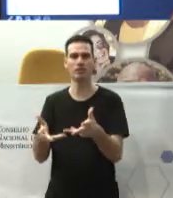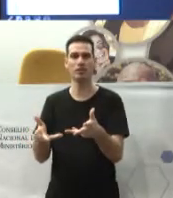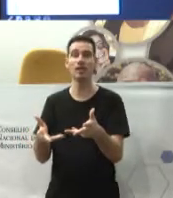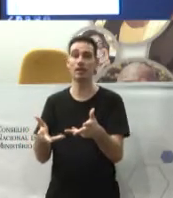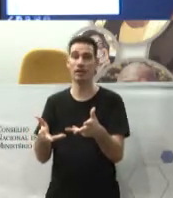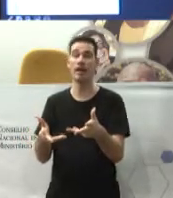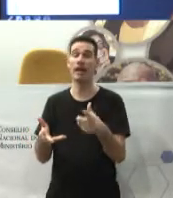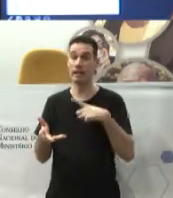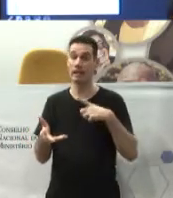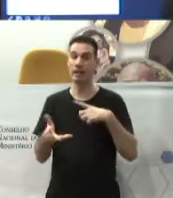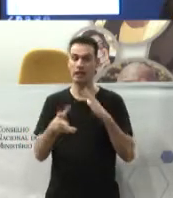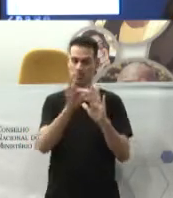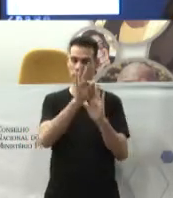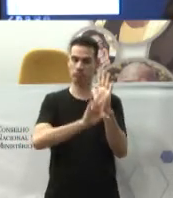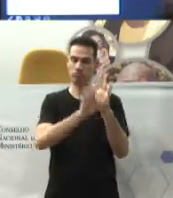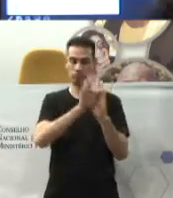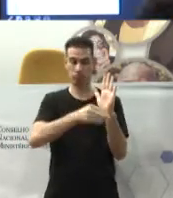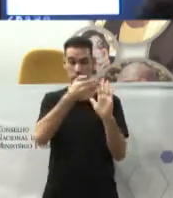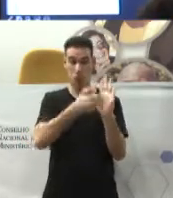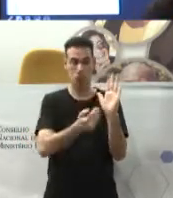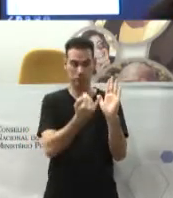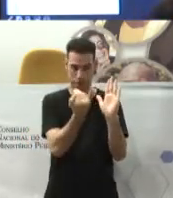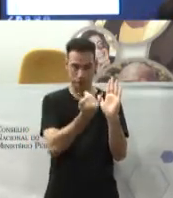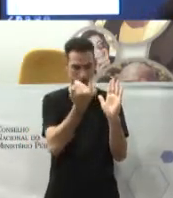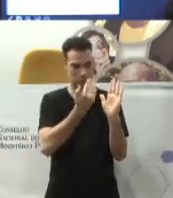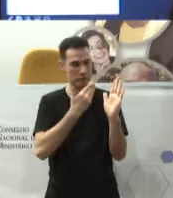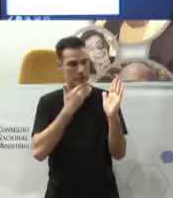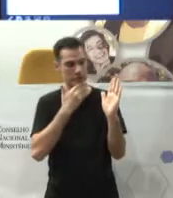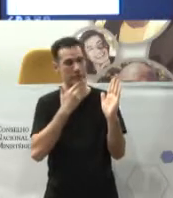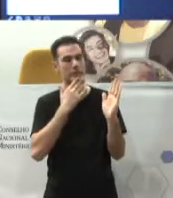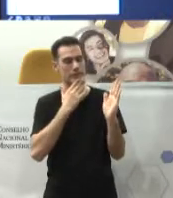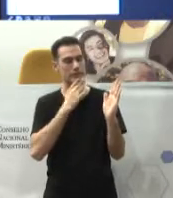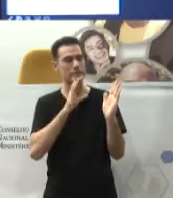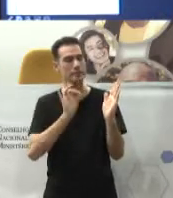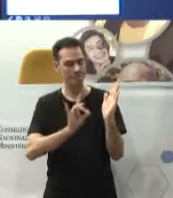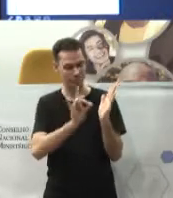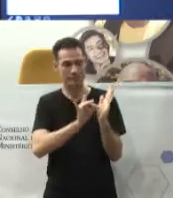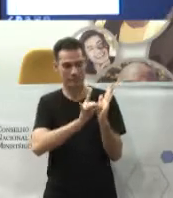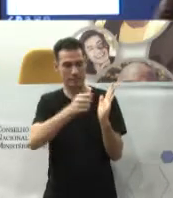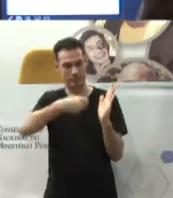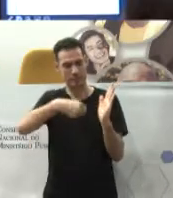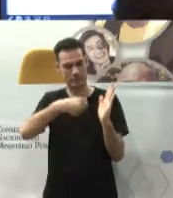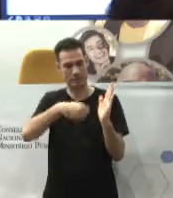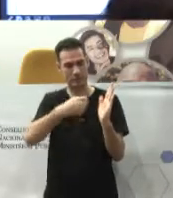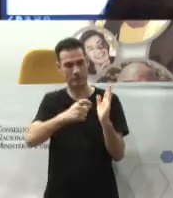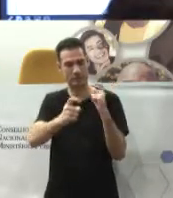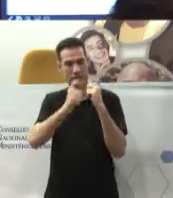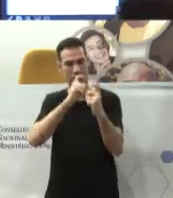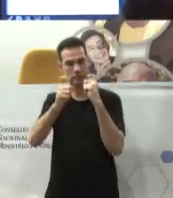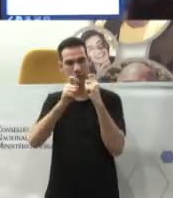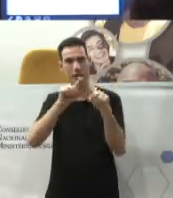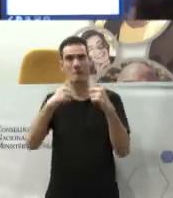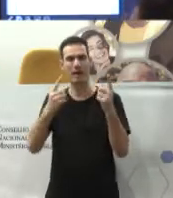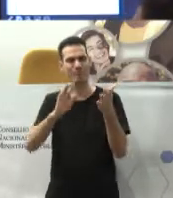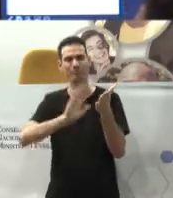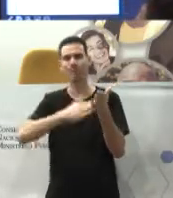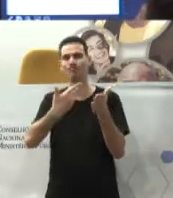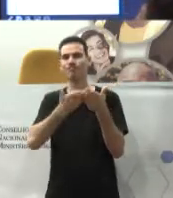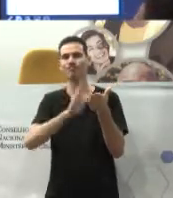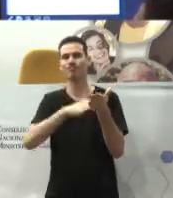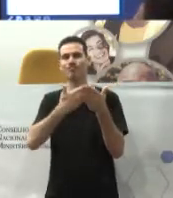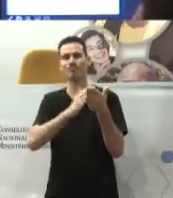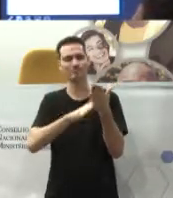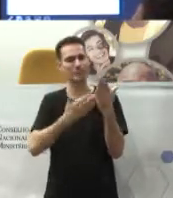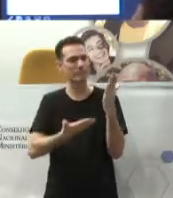Ela tem um conteúdo relevante, ela precisa ser executada, mas a interpretação